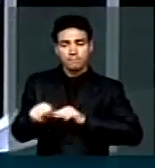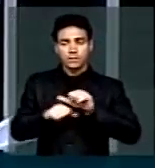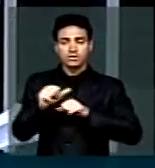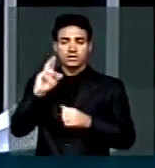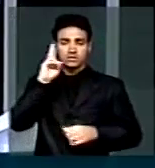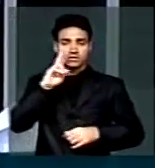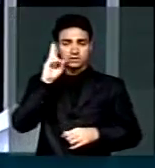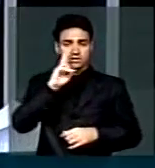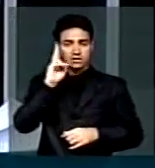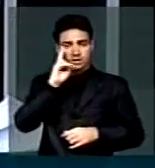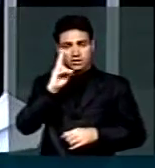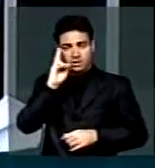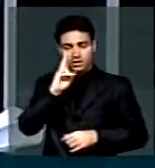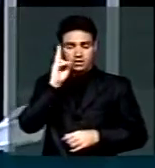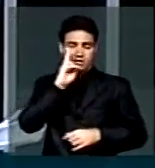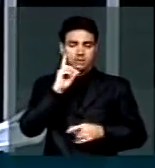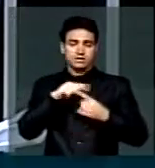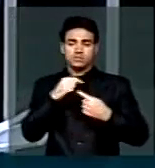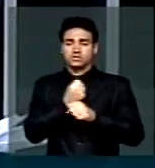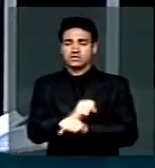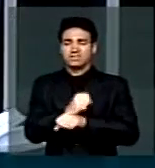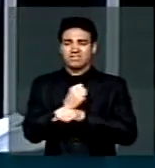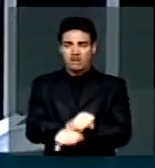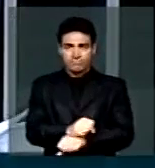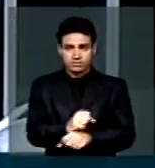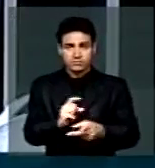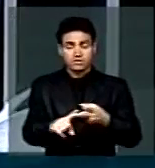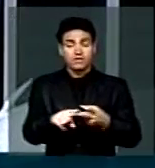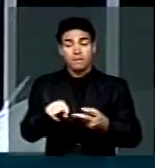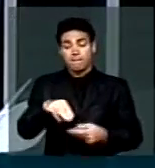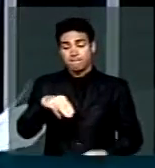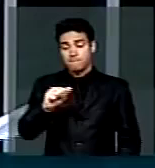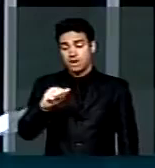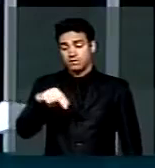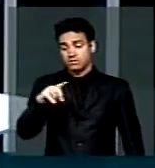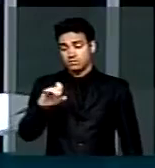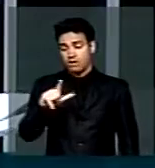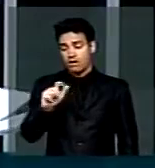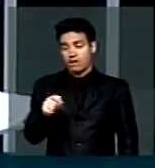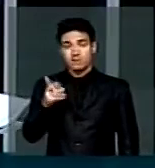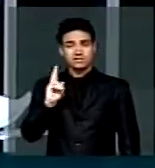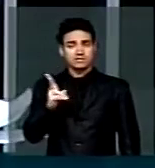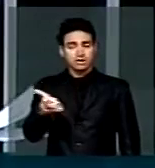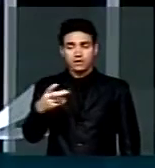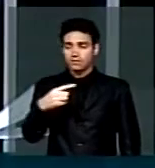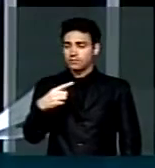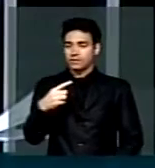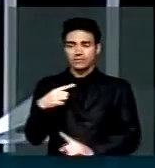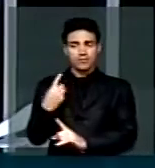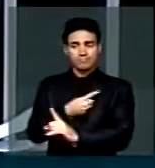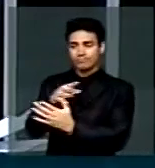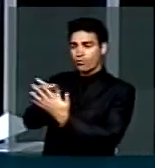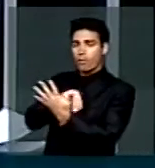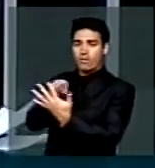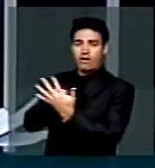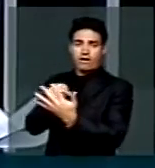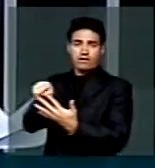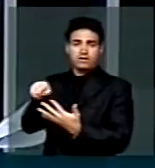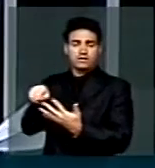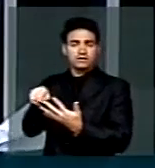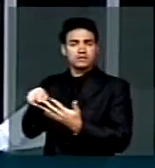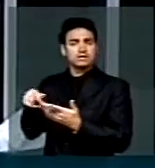da diáspora. Mandela foi e sempre será a nossa fonte de inspiração contra todas as